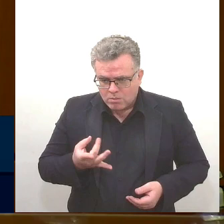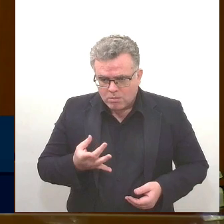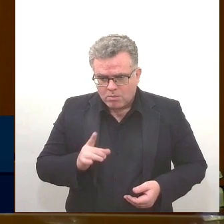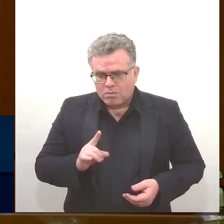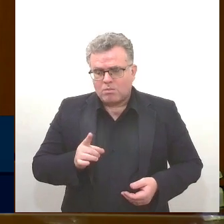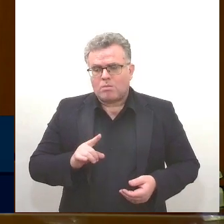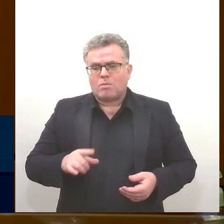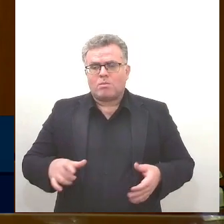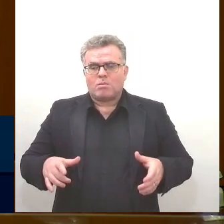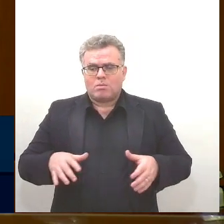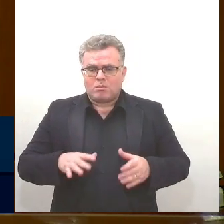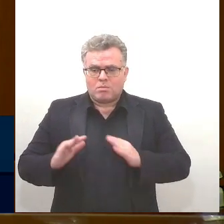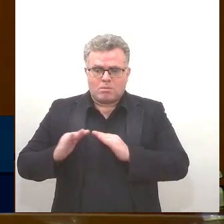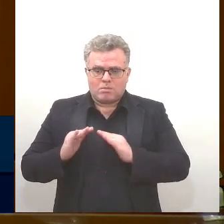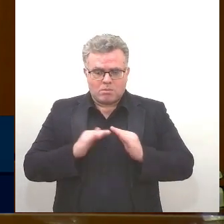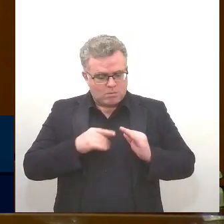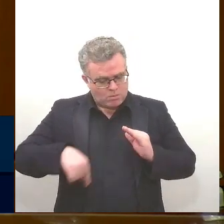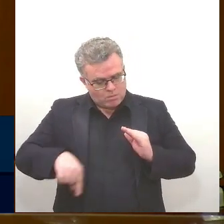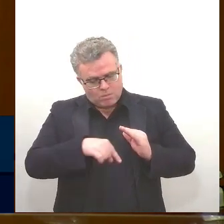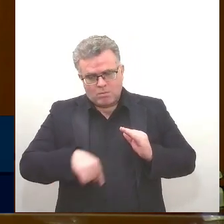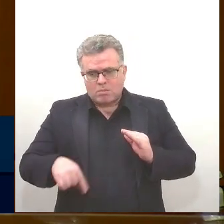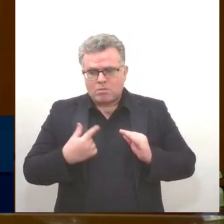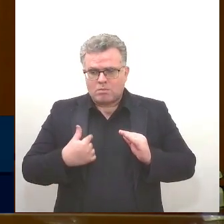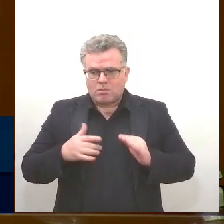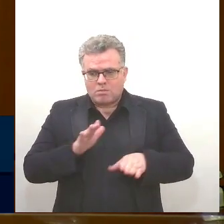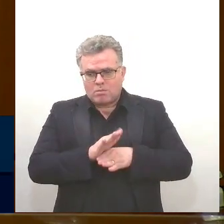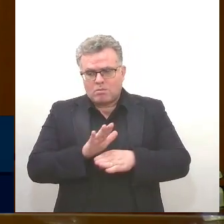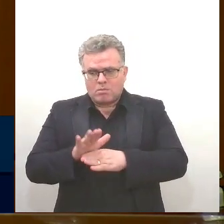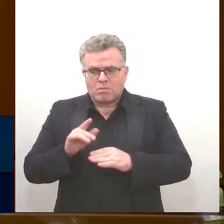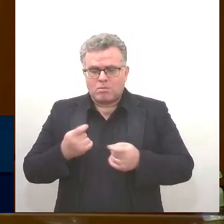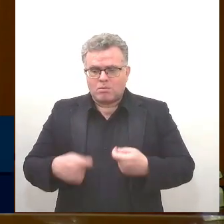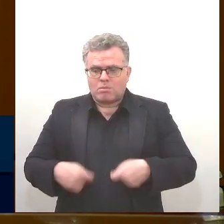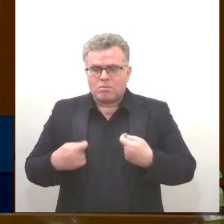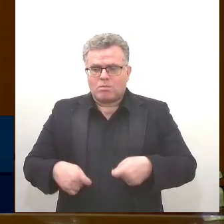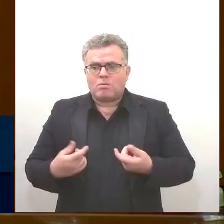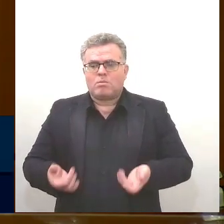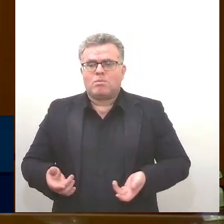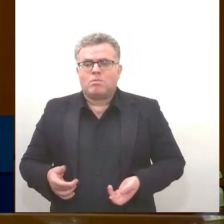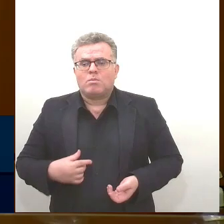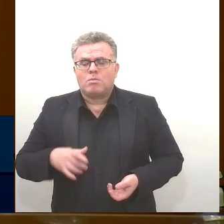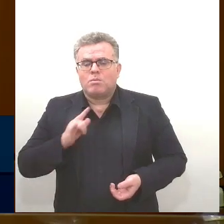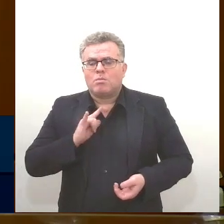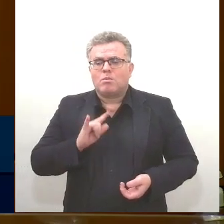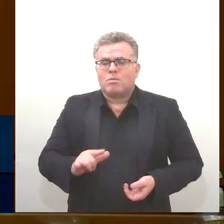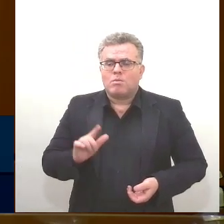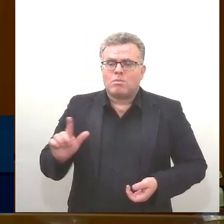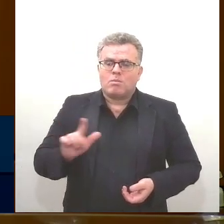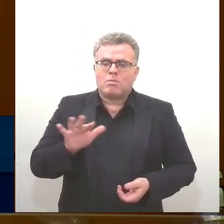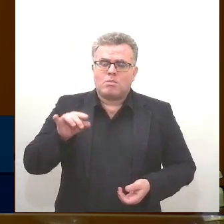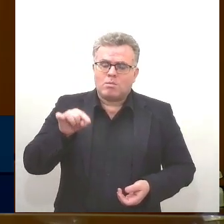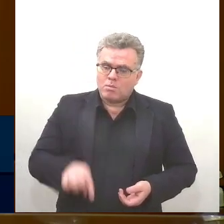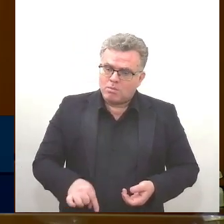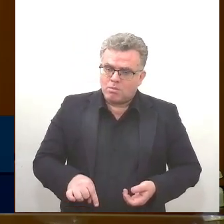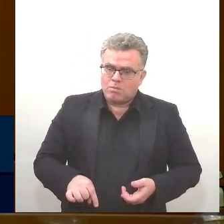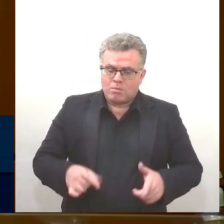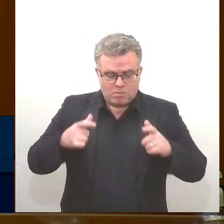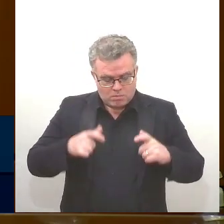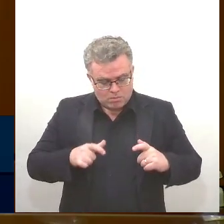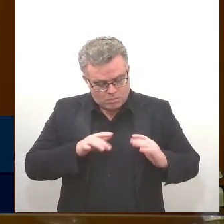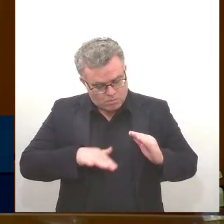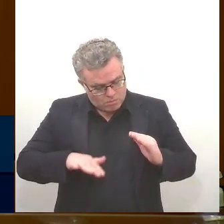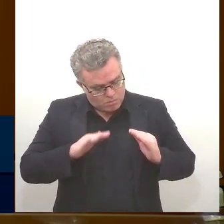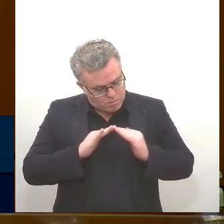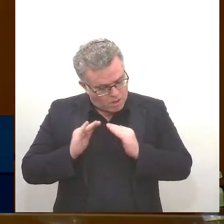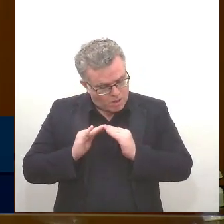bairro periférico Eu amo a minha cidade Eu amo o meu bairro e eu não consigo me